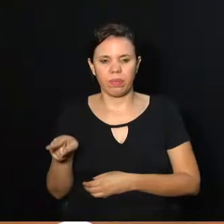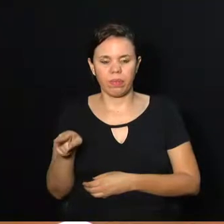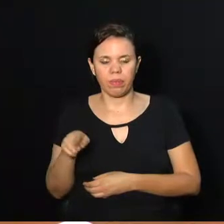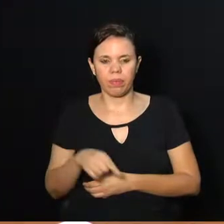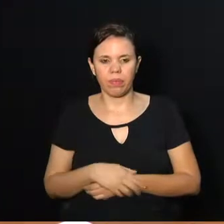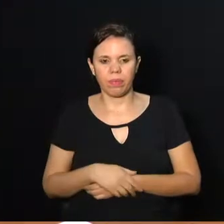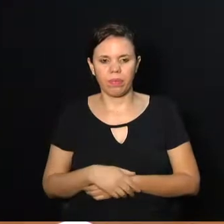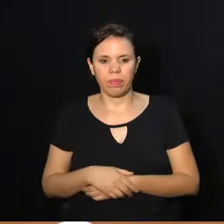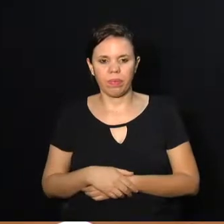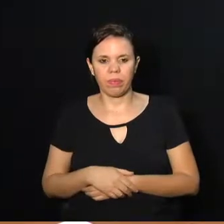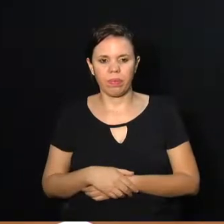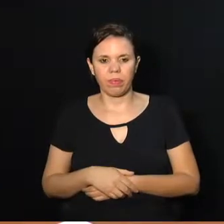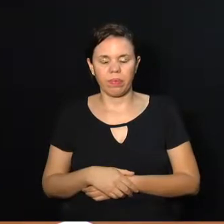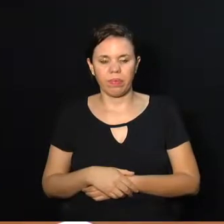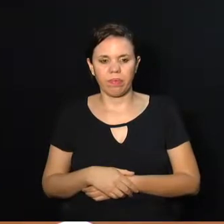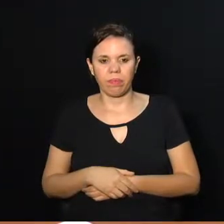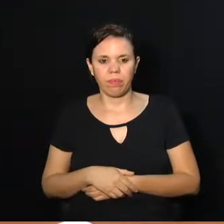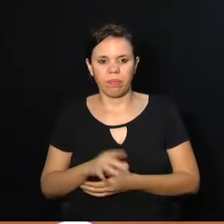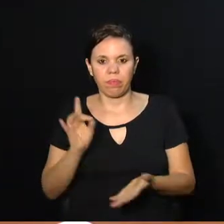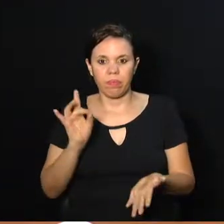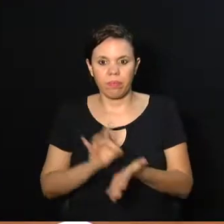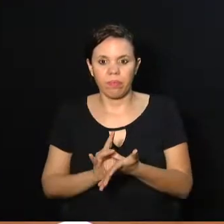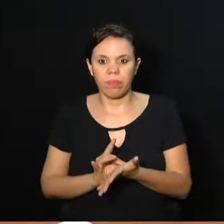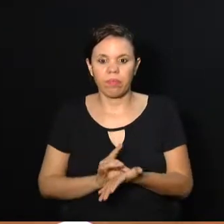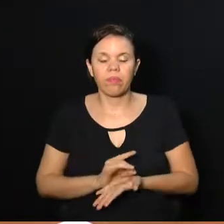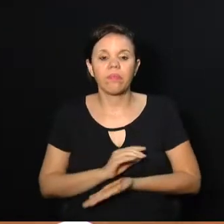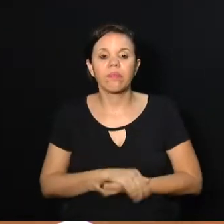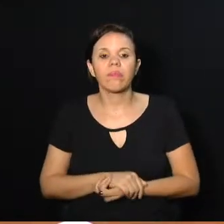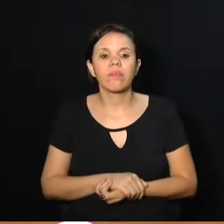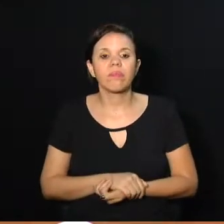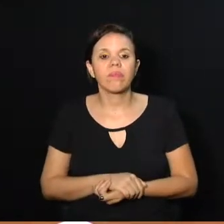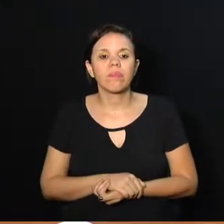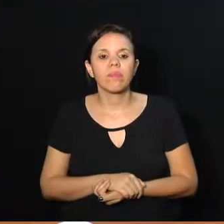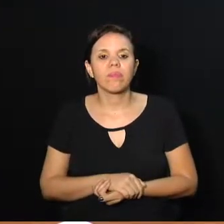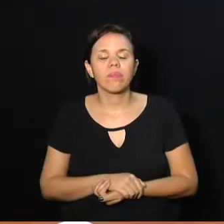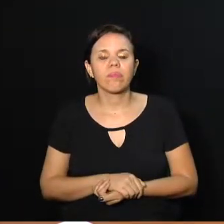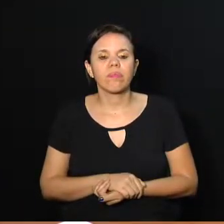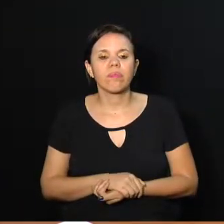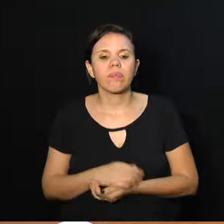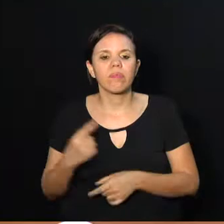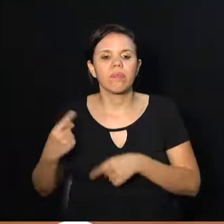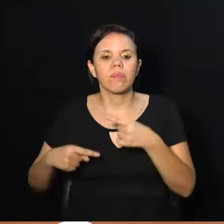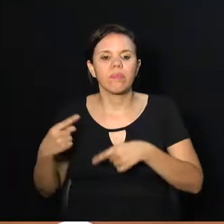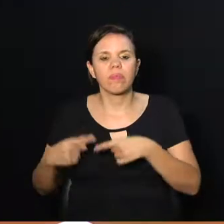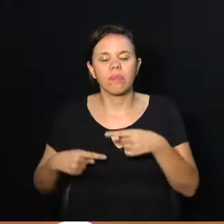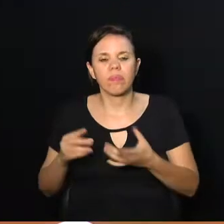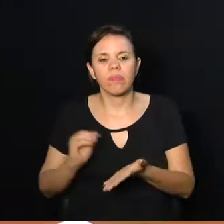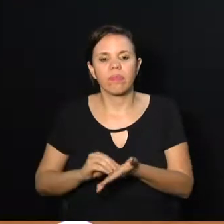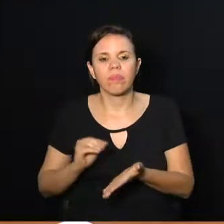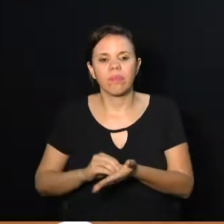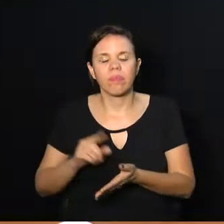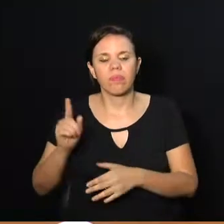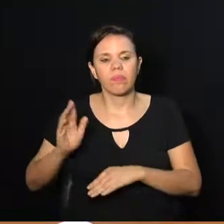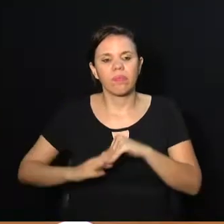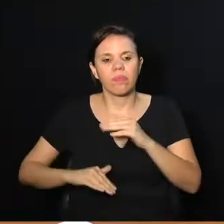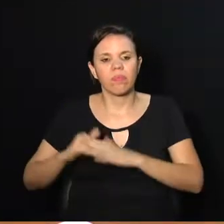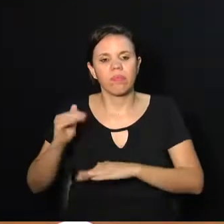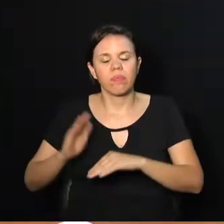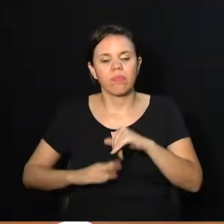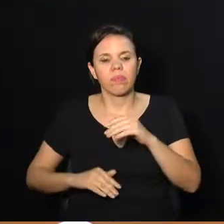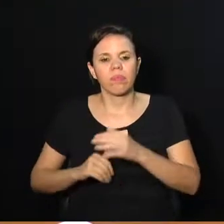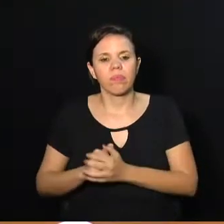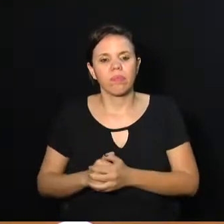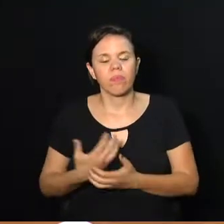ela realmente, a política está carente disso. Né? Os profissionais estão carentes